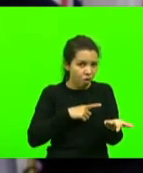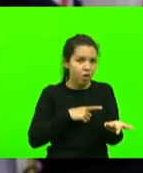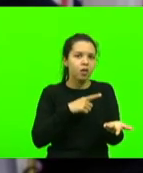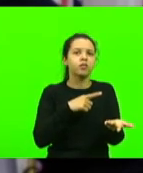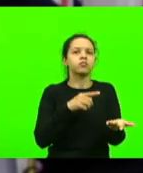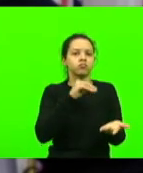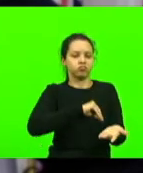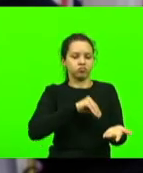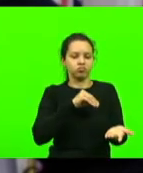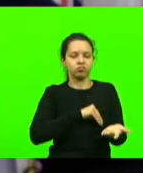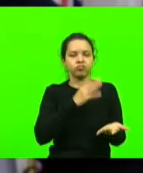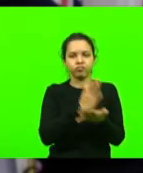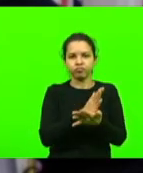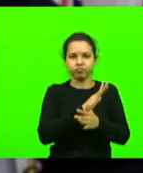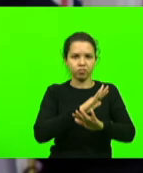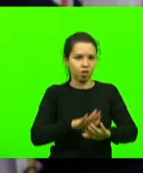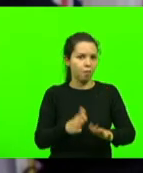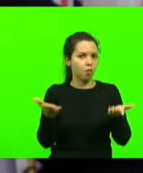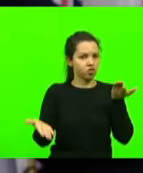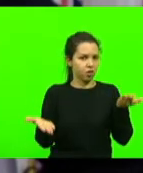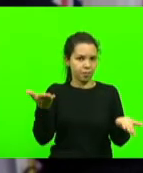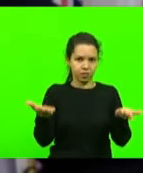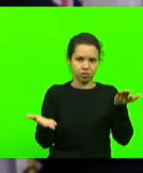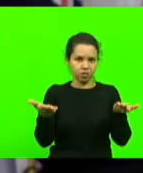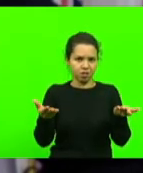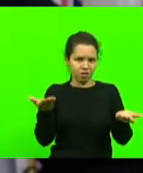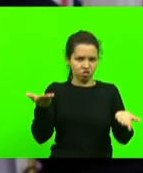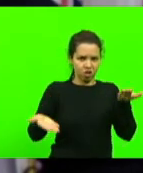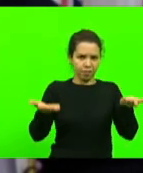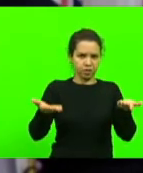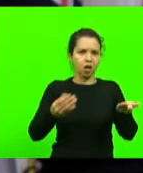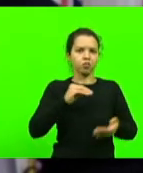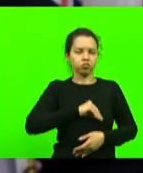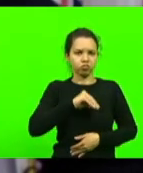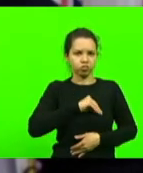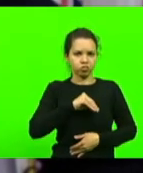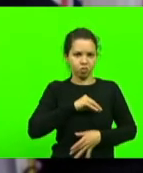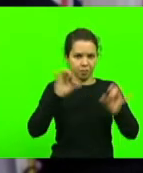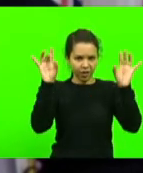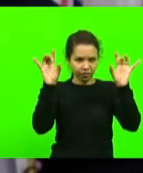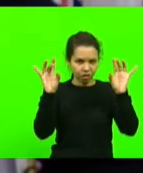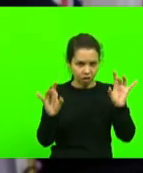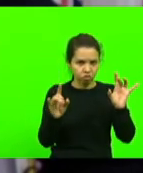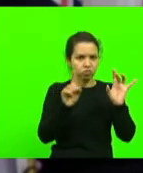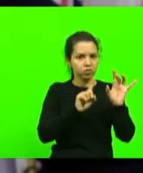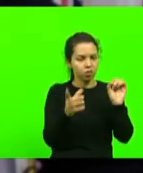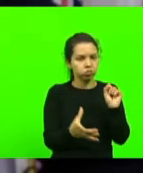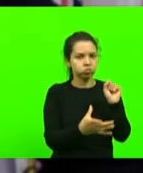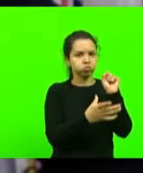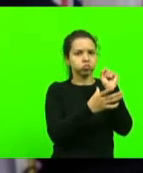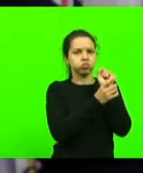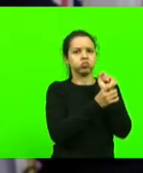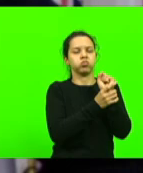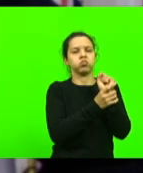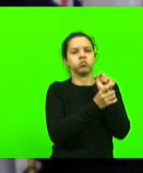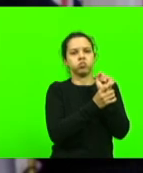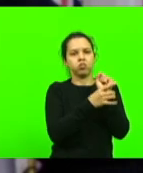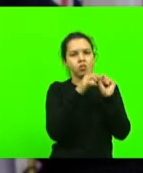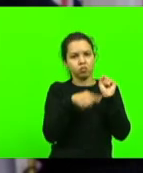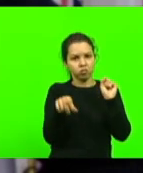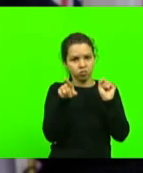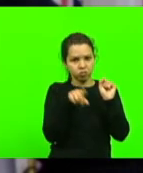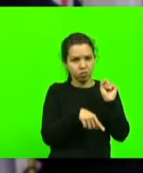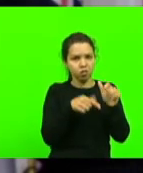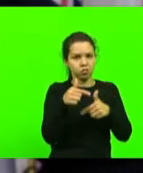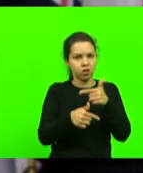estabilidade e a estabilidade não é um privilégio mas uma garantia de isenção impessoalidade no serviço